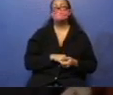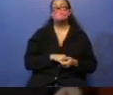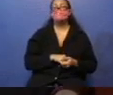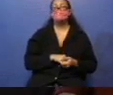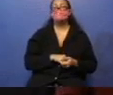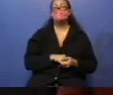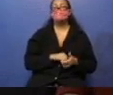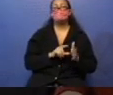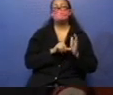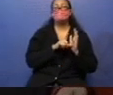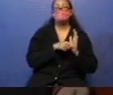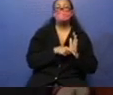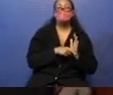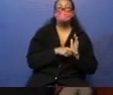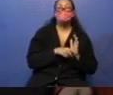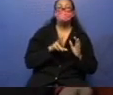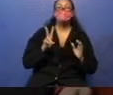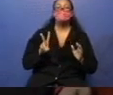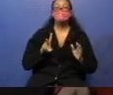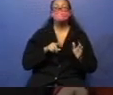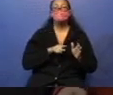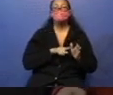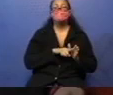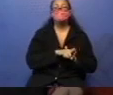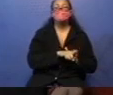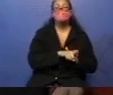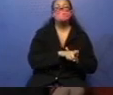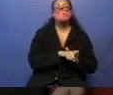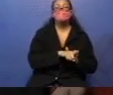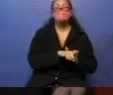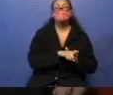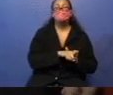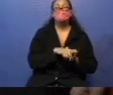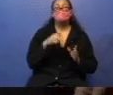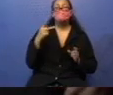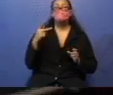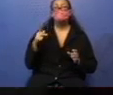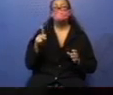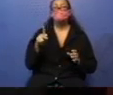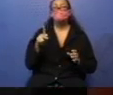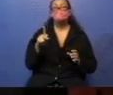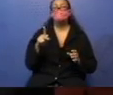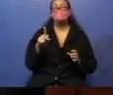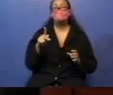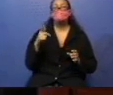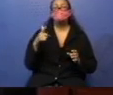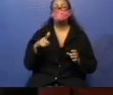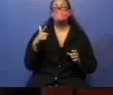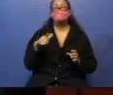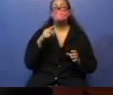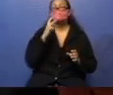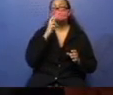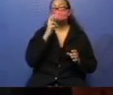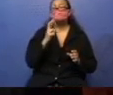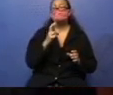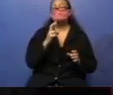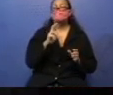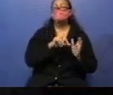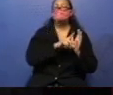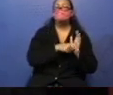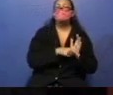Após essas duas perguntas, só isso, é a sua vez de responder. Após a